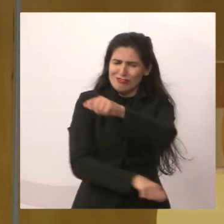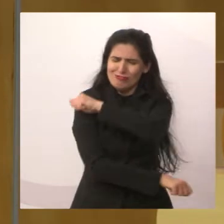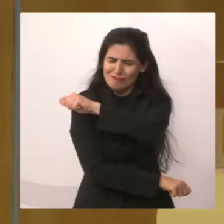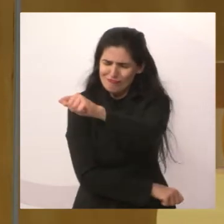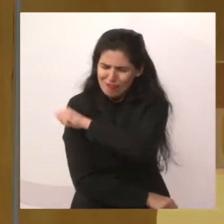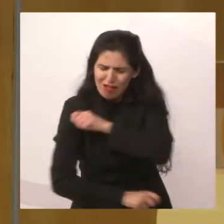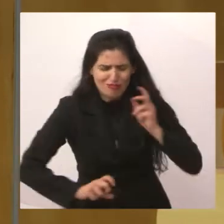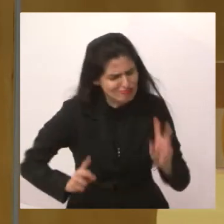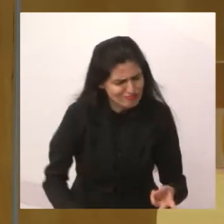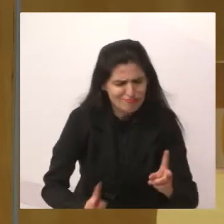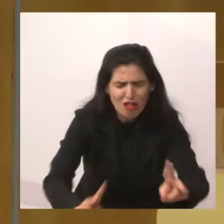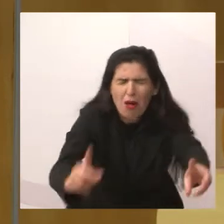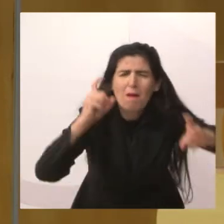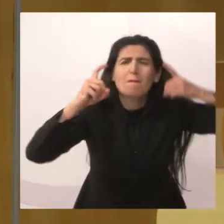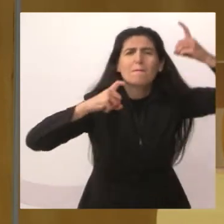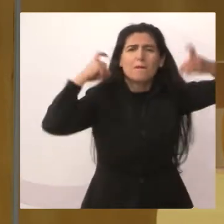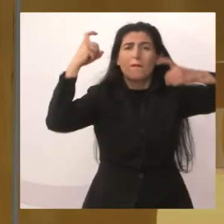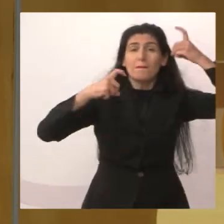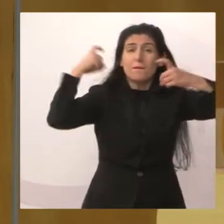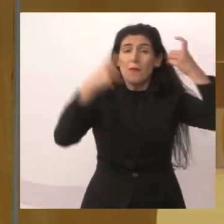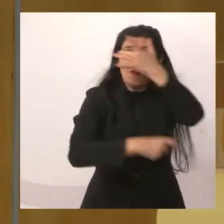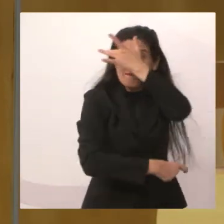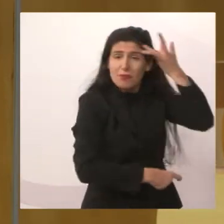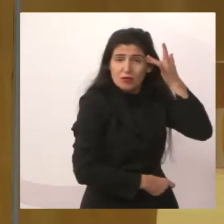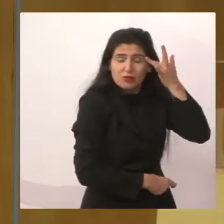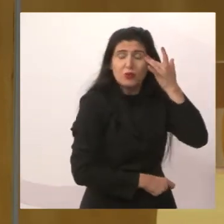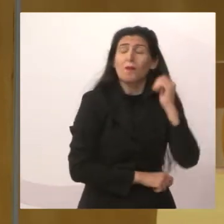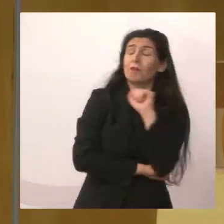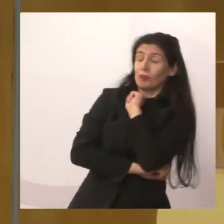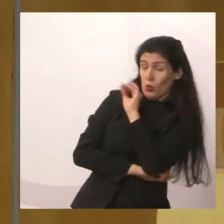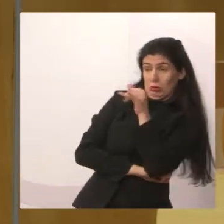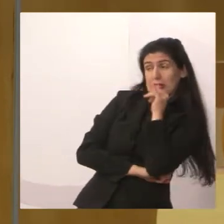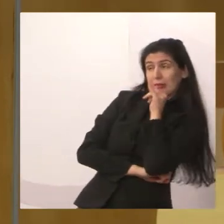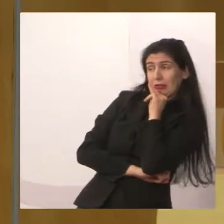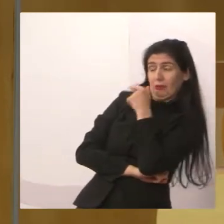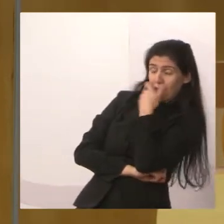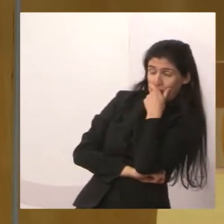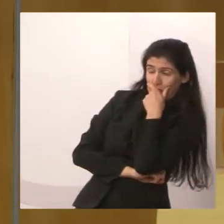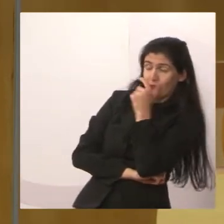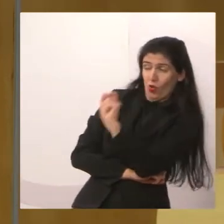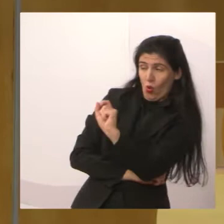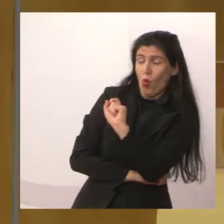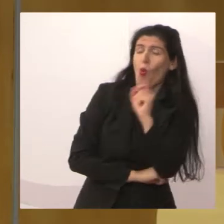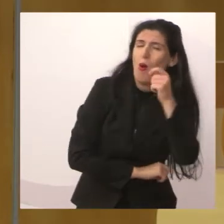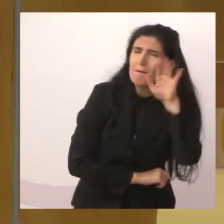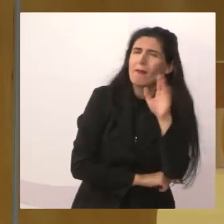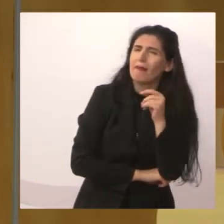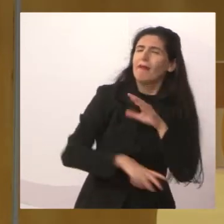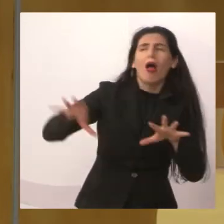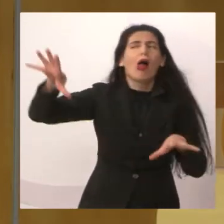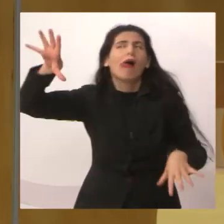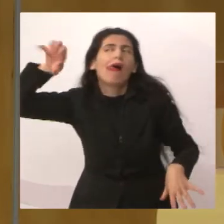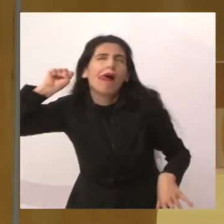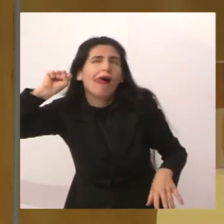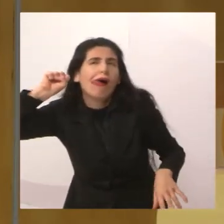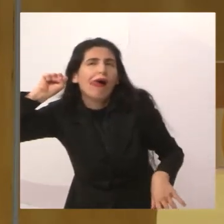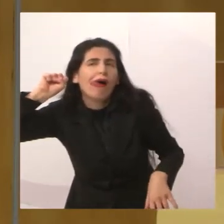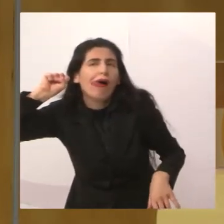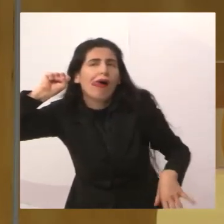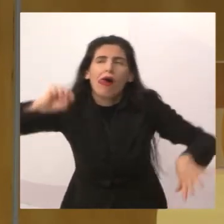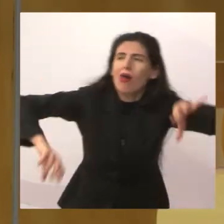com as pessoas. Para que vocês tenham uma ideia, vereador Walter de Souza, o que eu mais ouço na rua é que